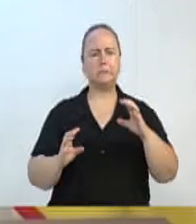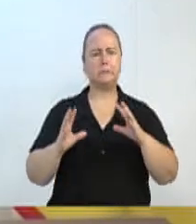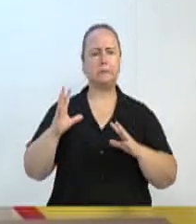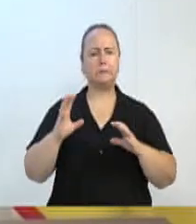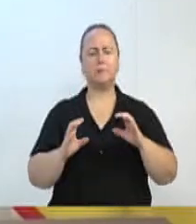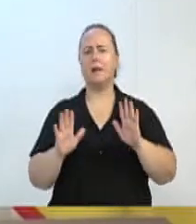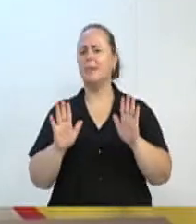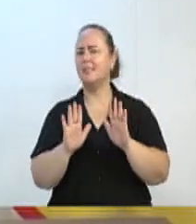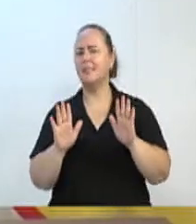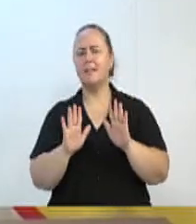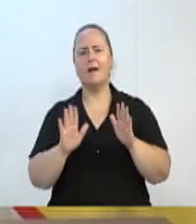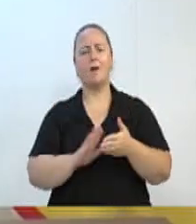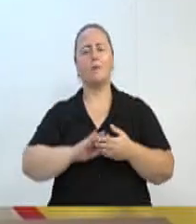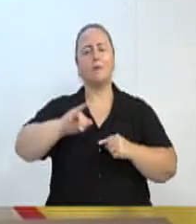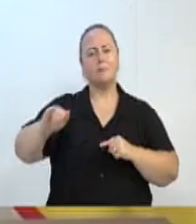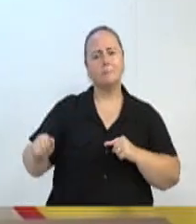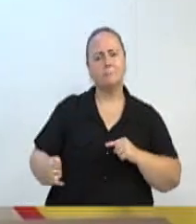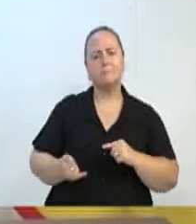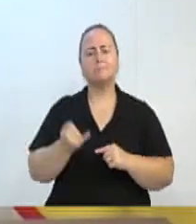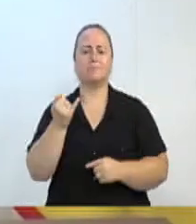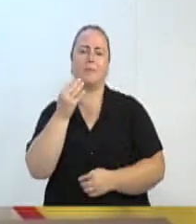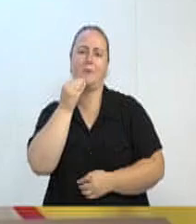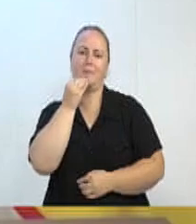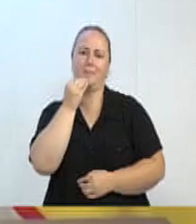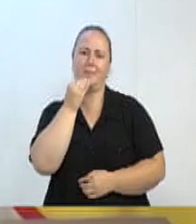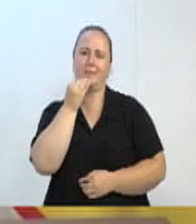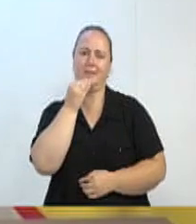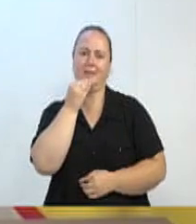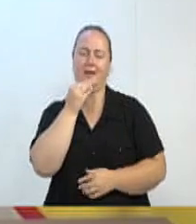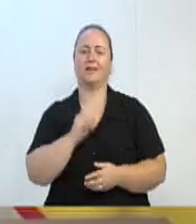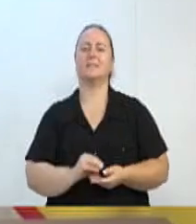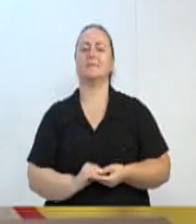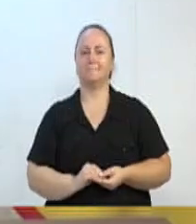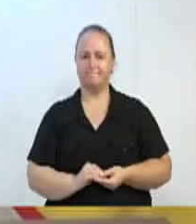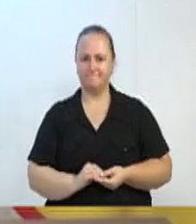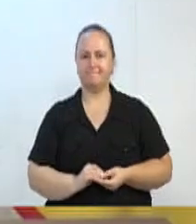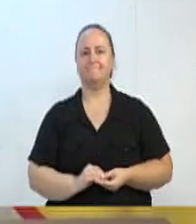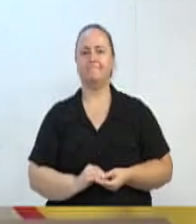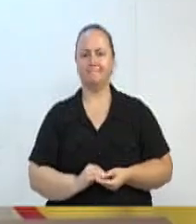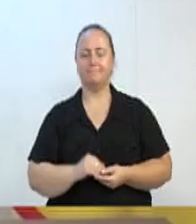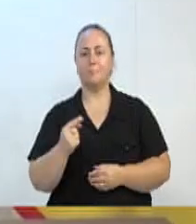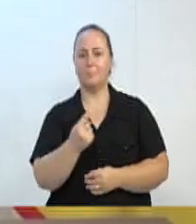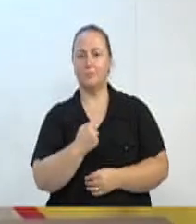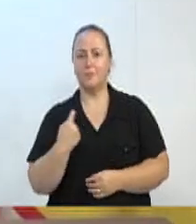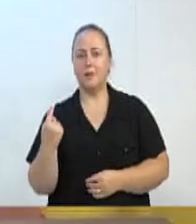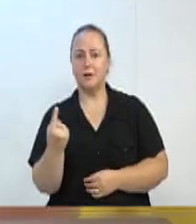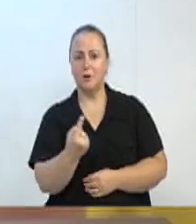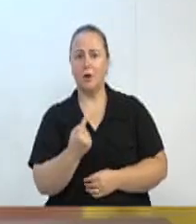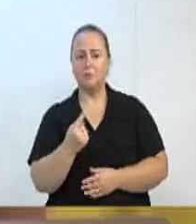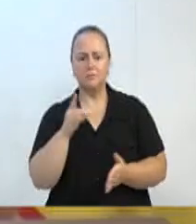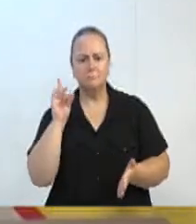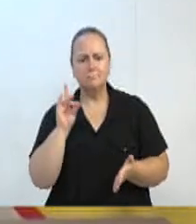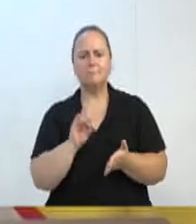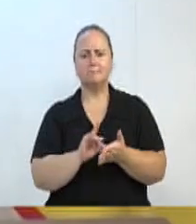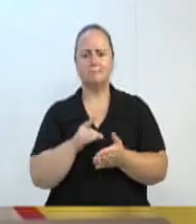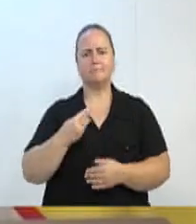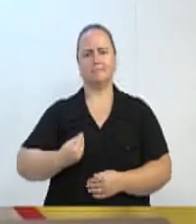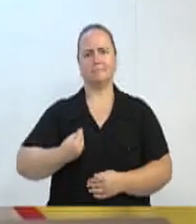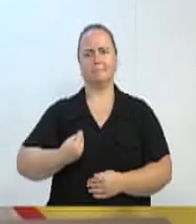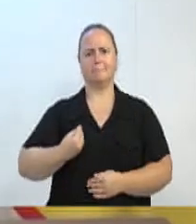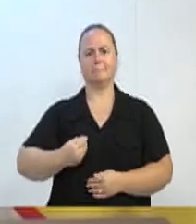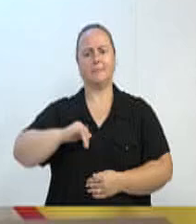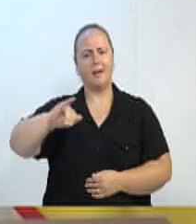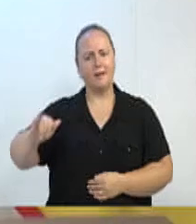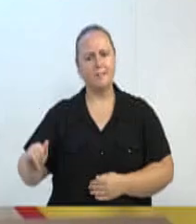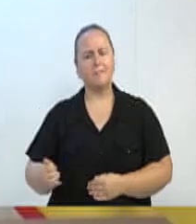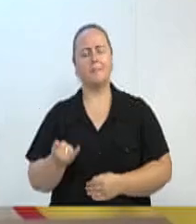mas que a gente aproveita essa oportunidade porque nós temos uma oportunidade que tantas pessoas que colocaram seu nome à disposição para tá aqui eu acho que a gente tem que